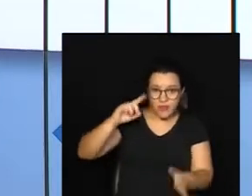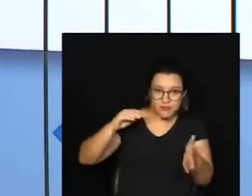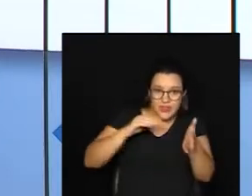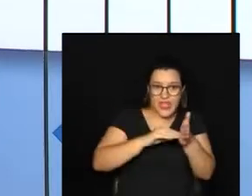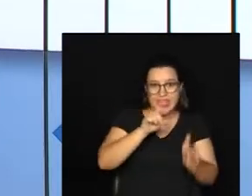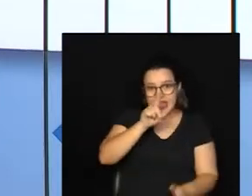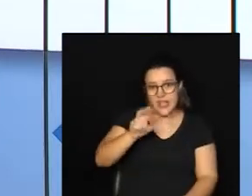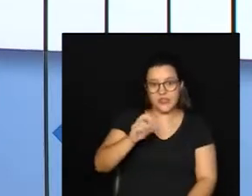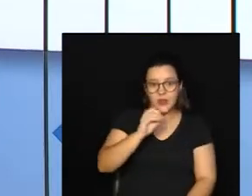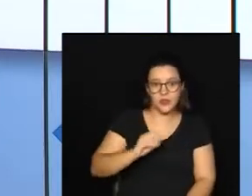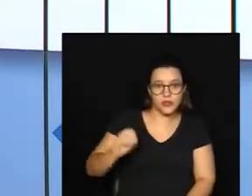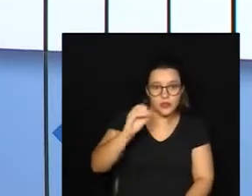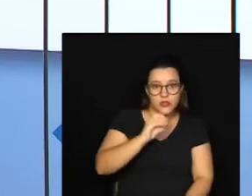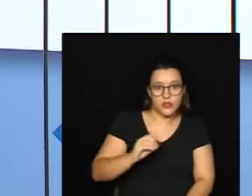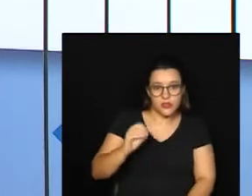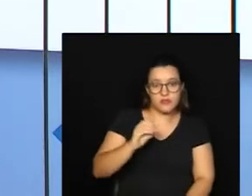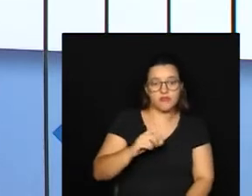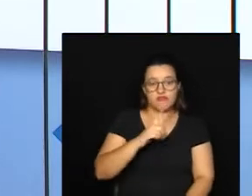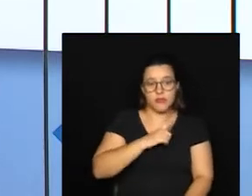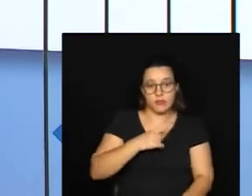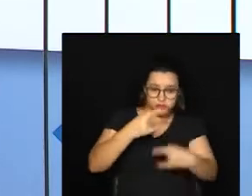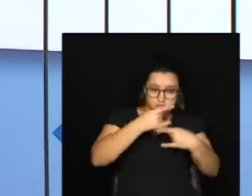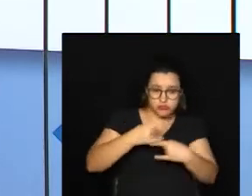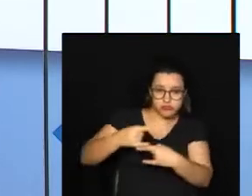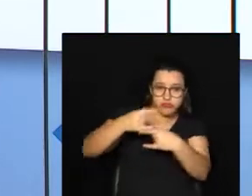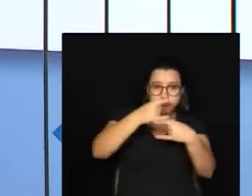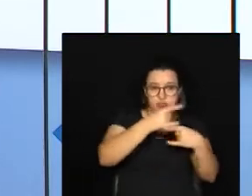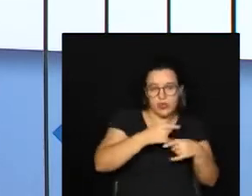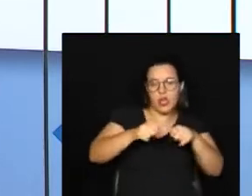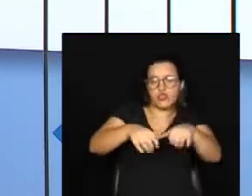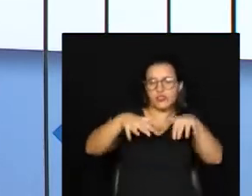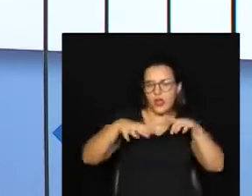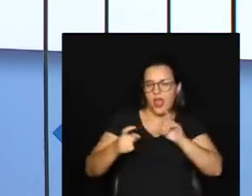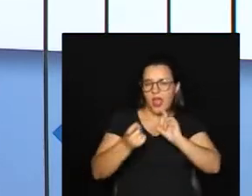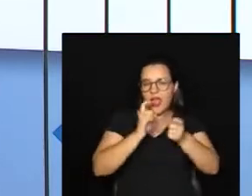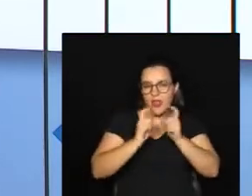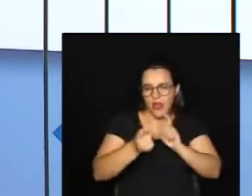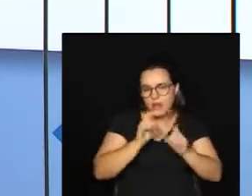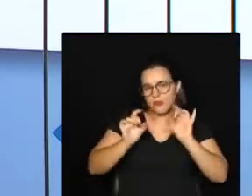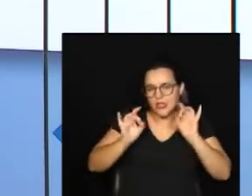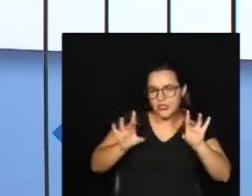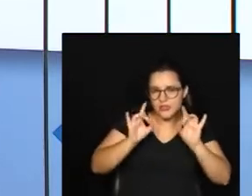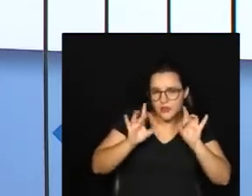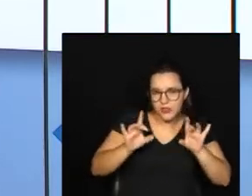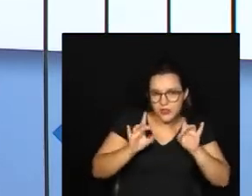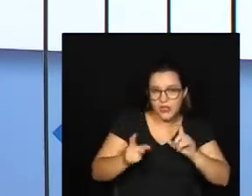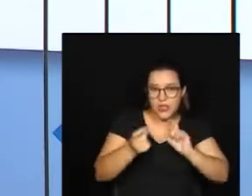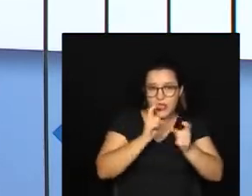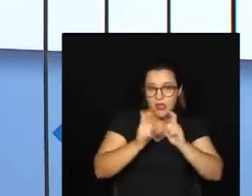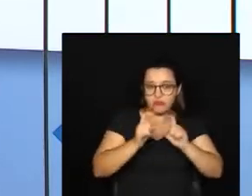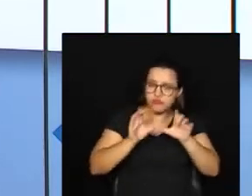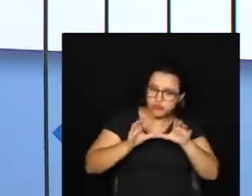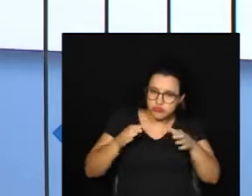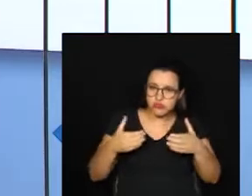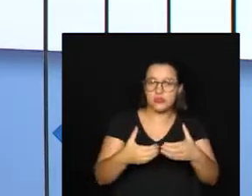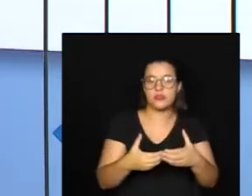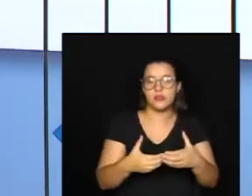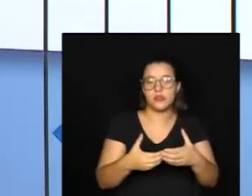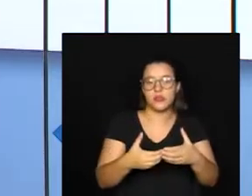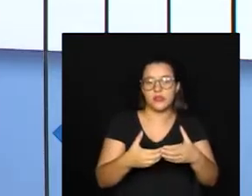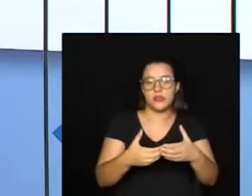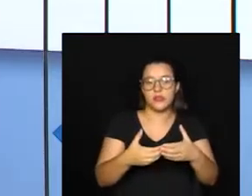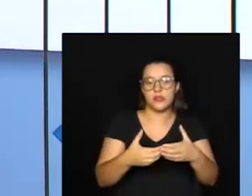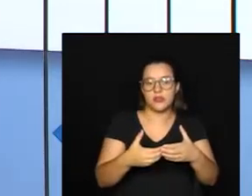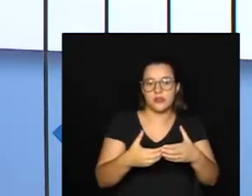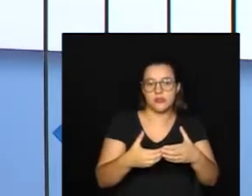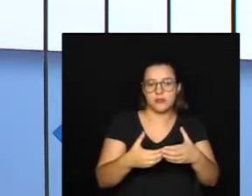nós continuamos com esse sistema de audiências públicas, reuniões extraordinárias e reuniões de comissões. É pelo sistema